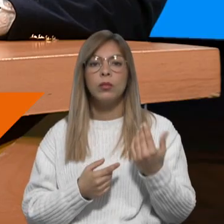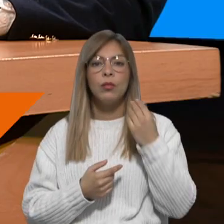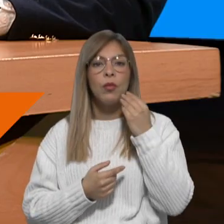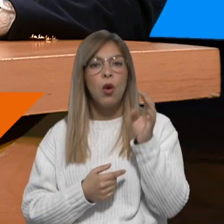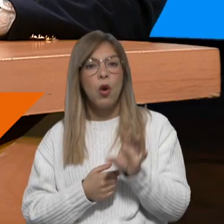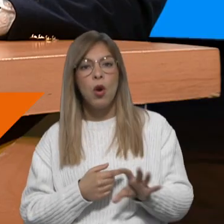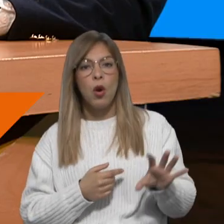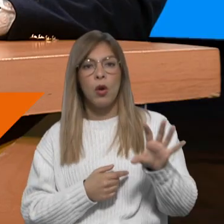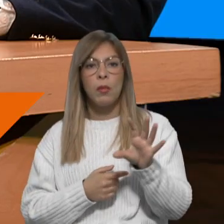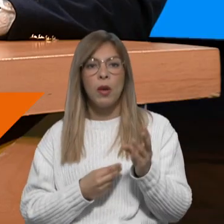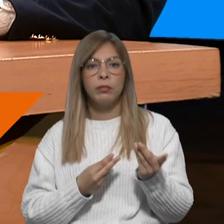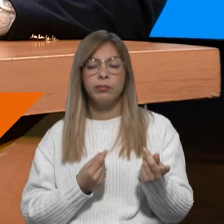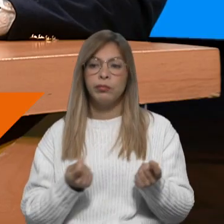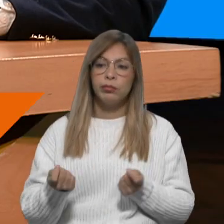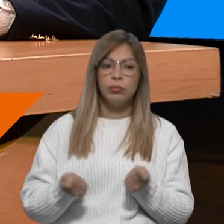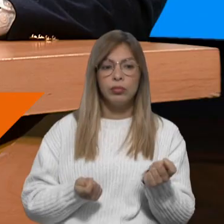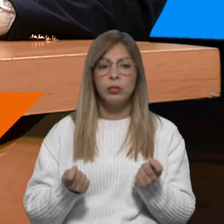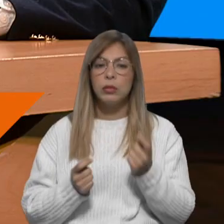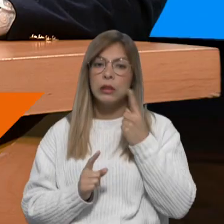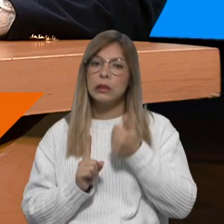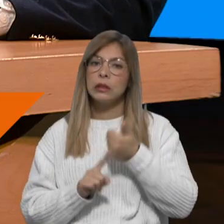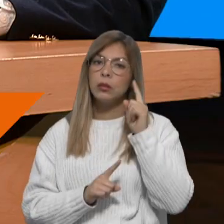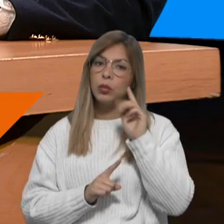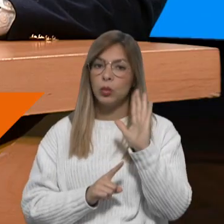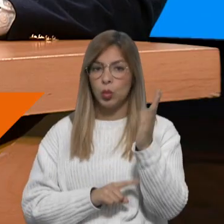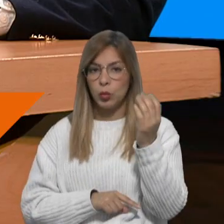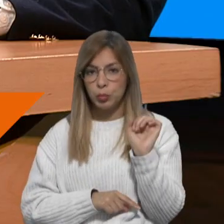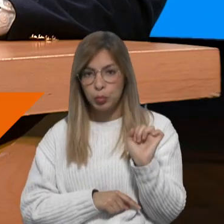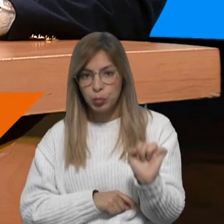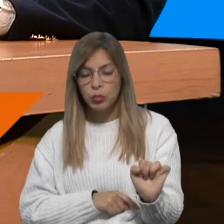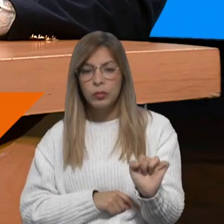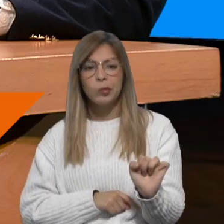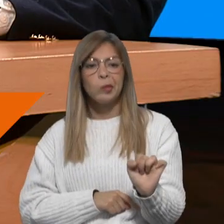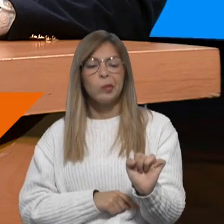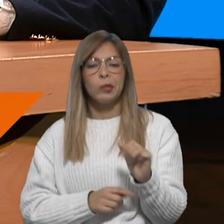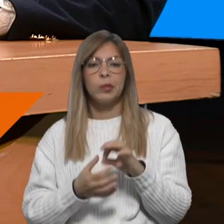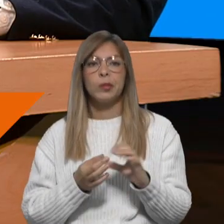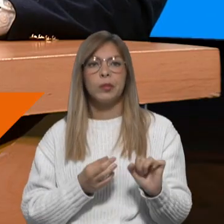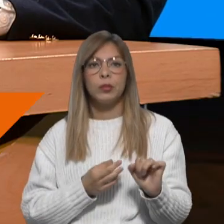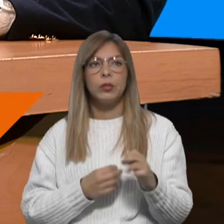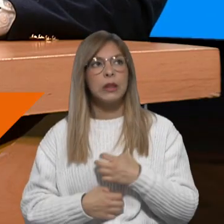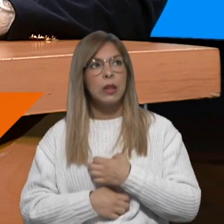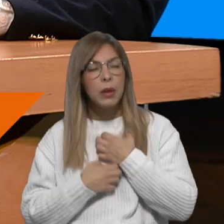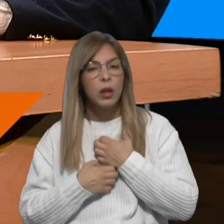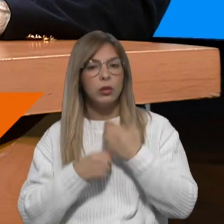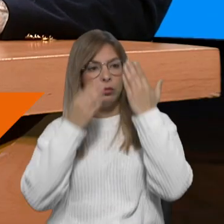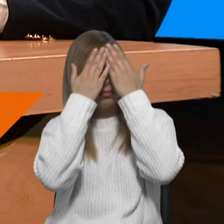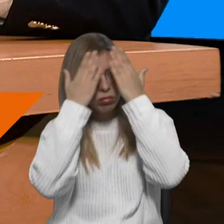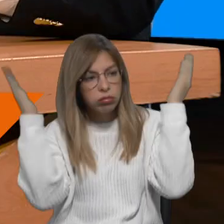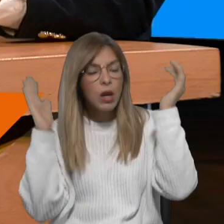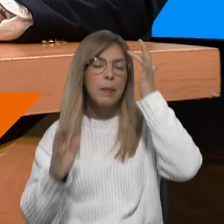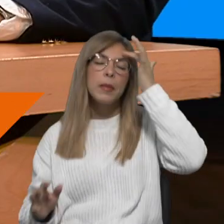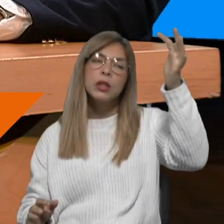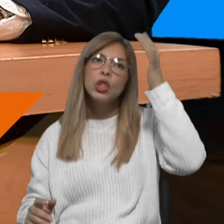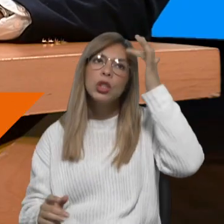mundo infinito de possibilidades. É, digamos, a grande palavra-chave aqui é o alargamento da imaginação, do sentimento. A arte é o campo